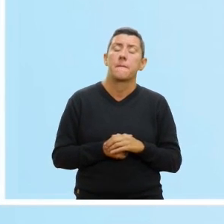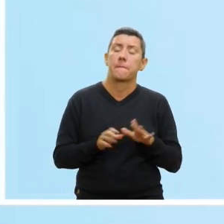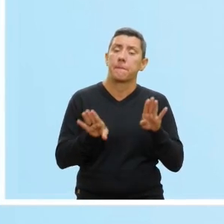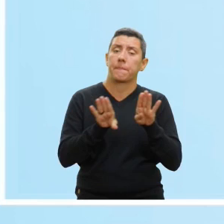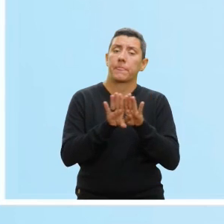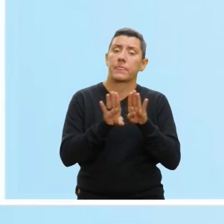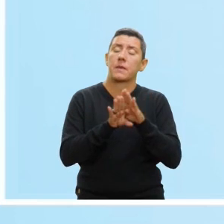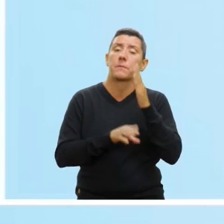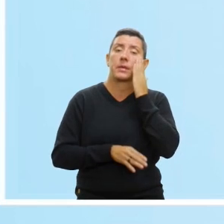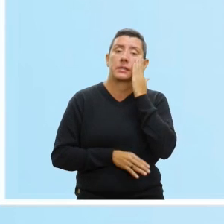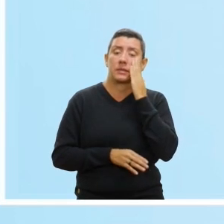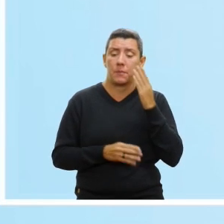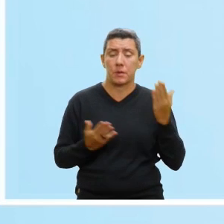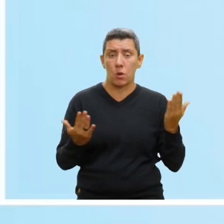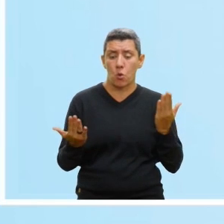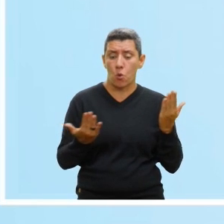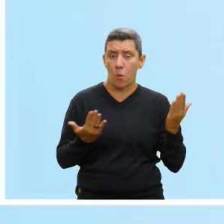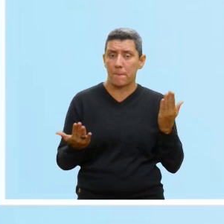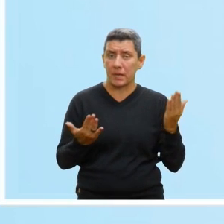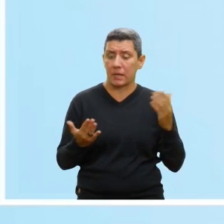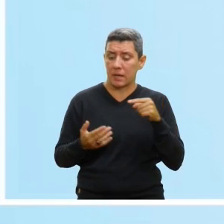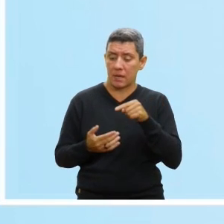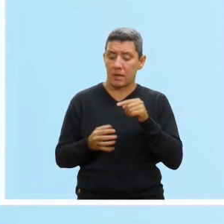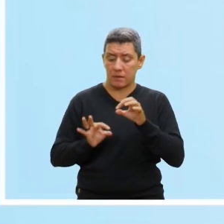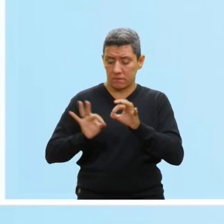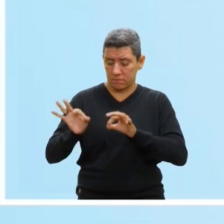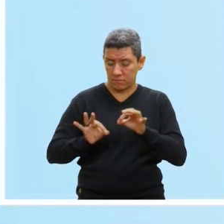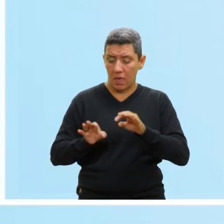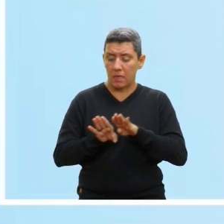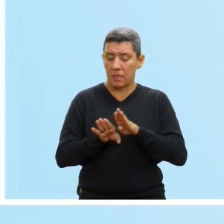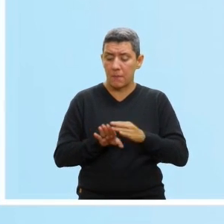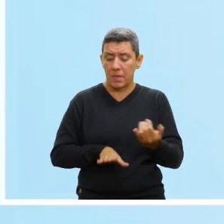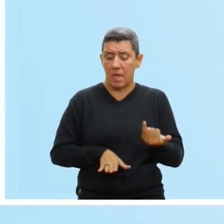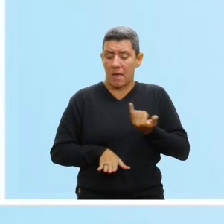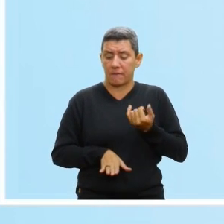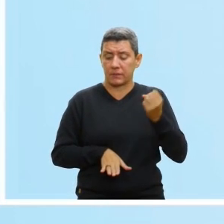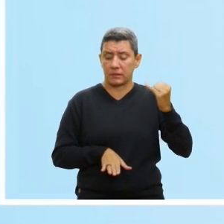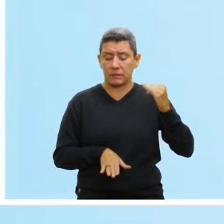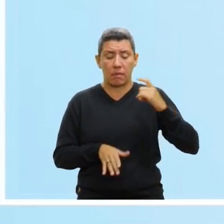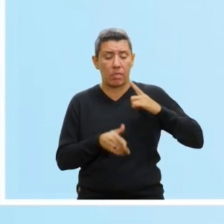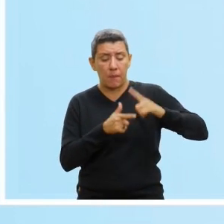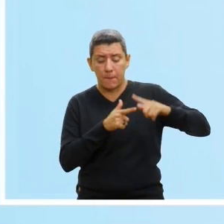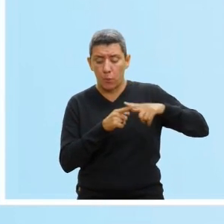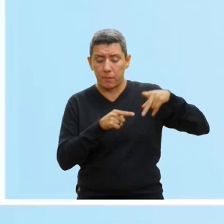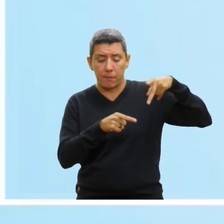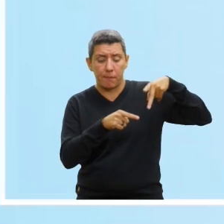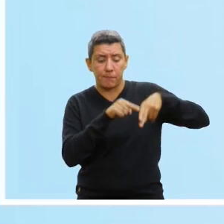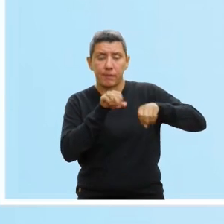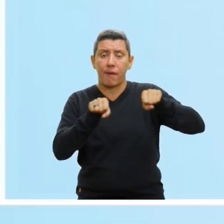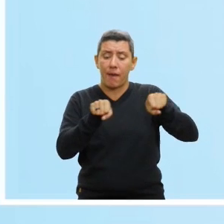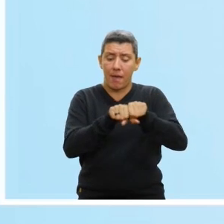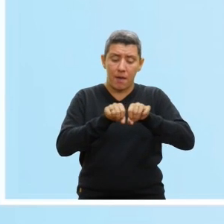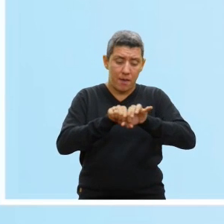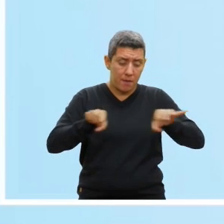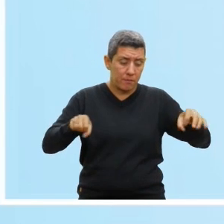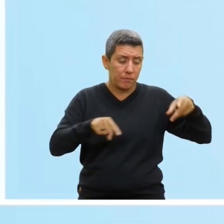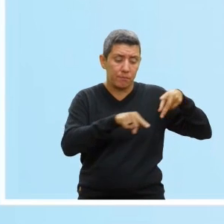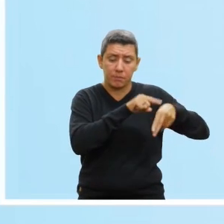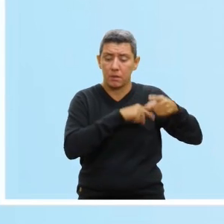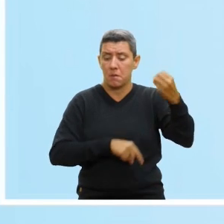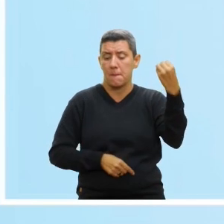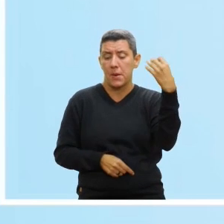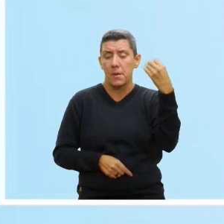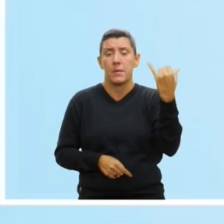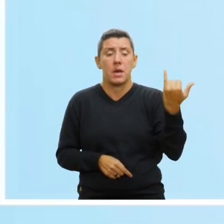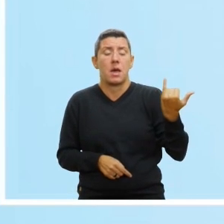a topologia e também ver alarmes, né? Se tiver uma fibra rompida, você vai facilmente, visualmente, conseguir entender o problema que